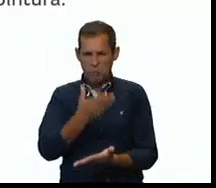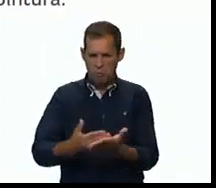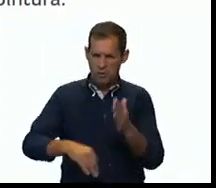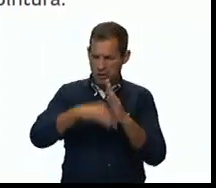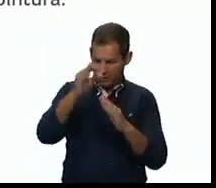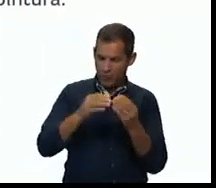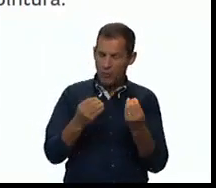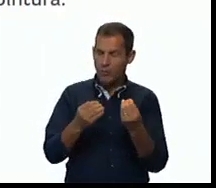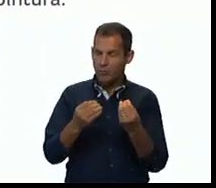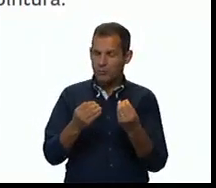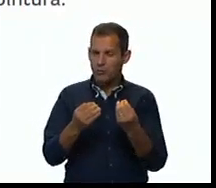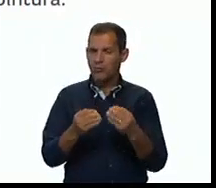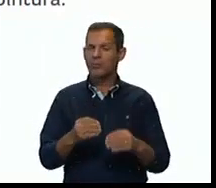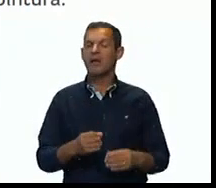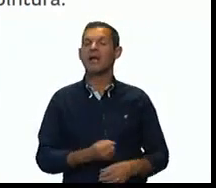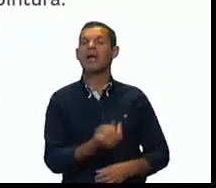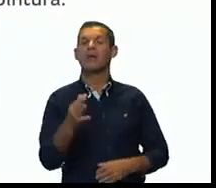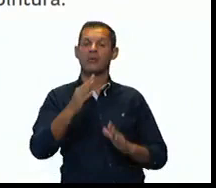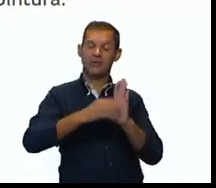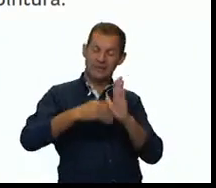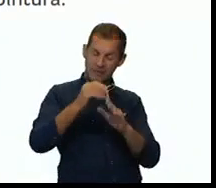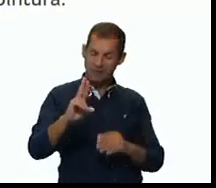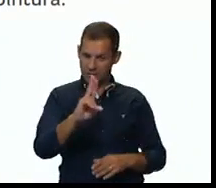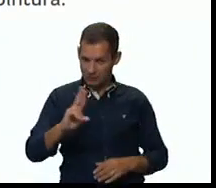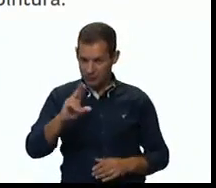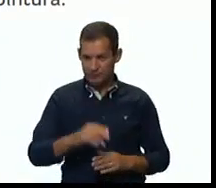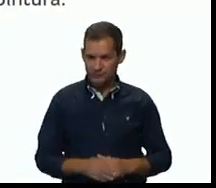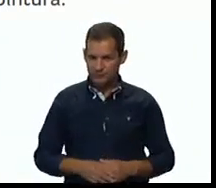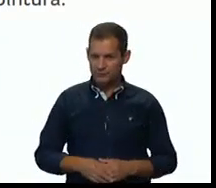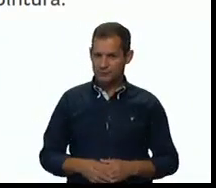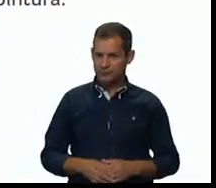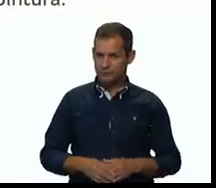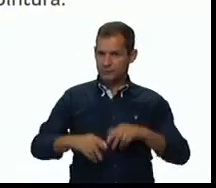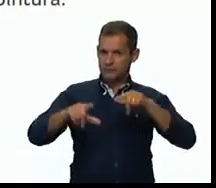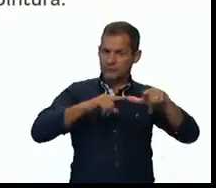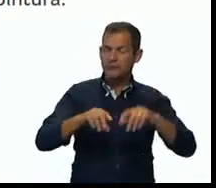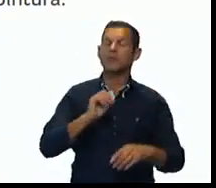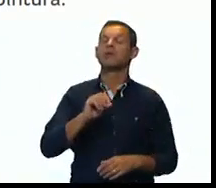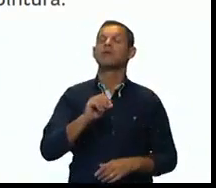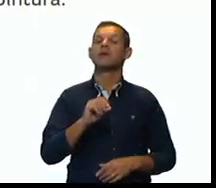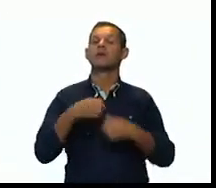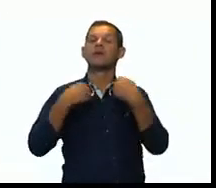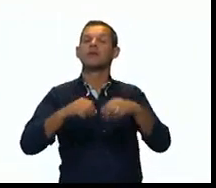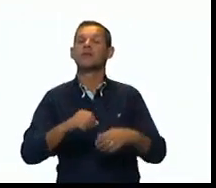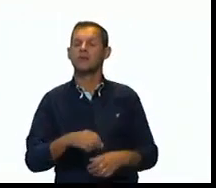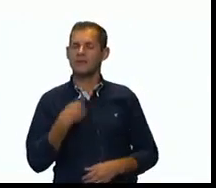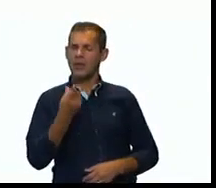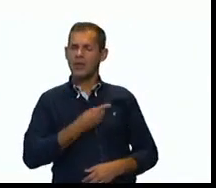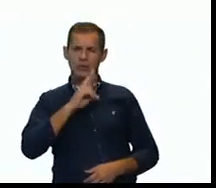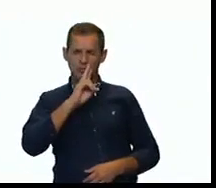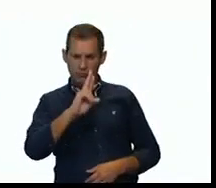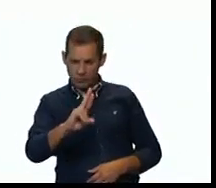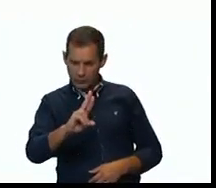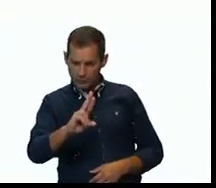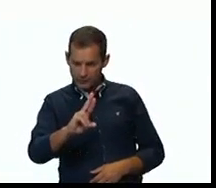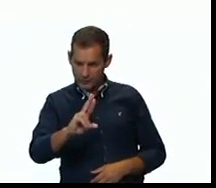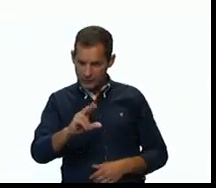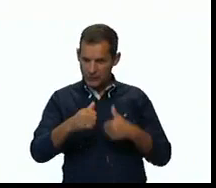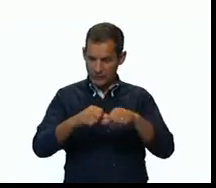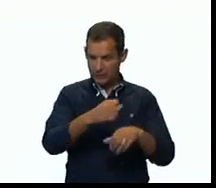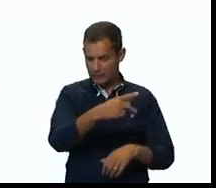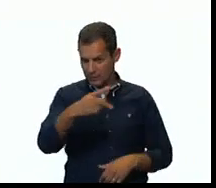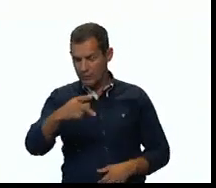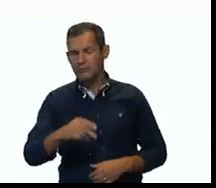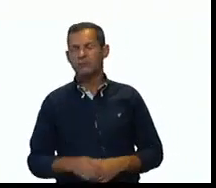desperdícios, qual será a quantidade de tinta a ser utilizada nessa produção? O que será necessário para que a gente resolva essa